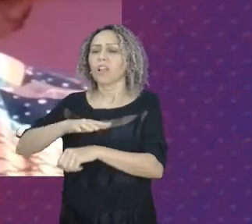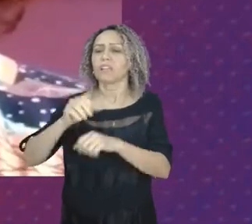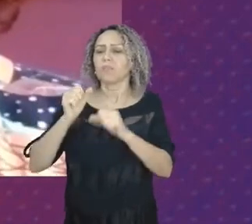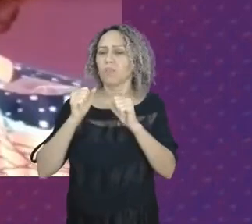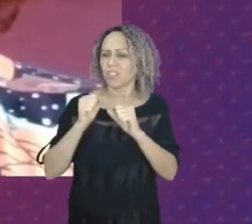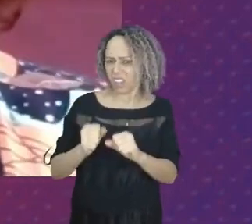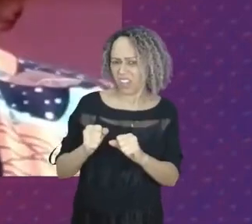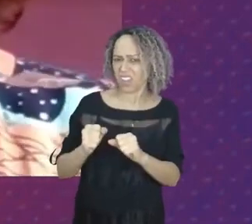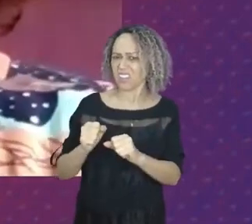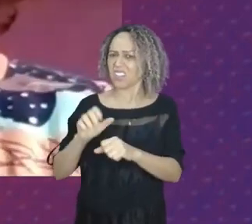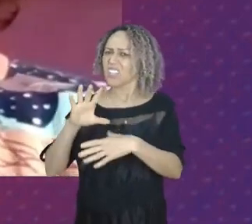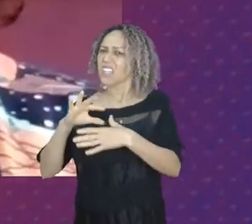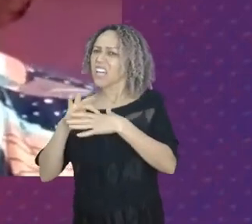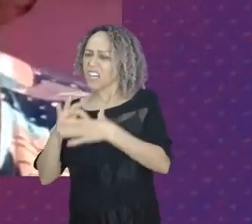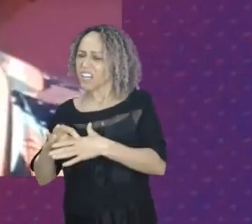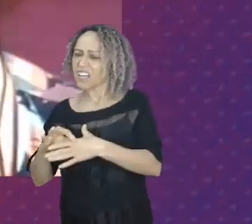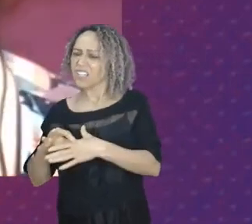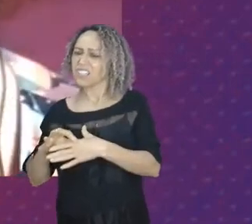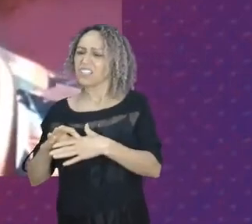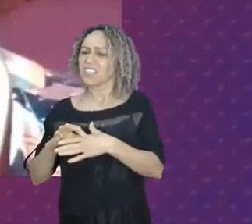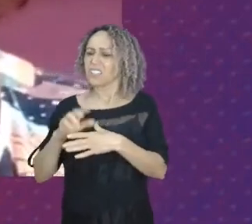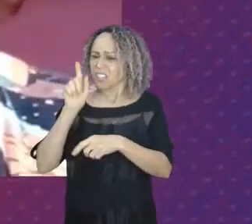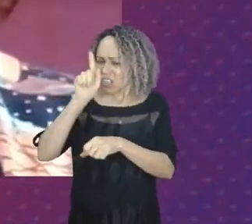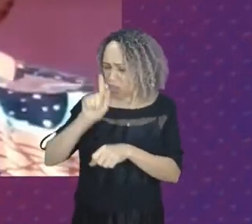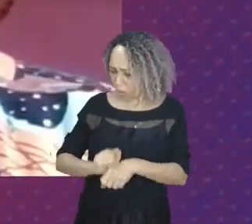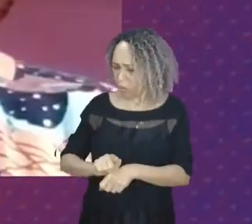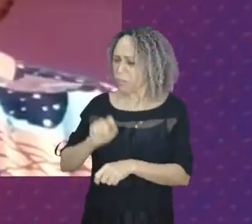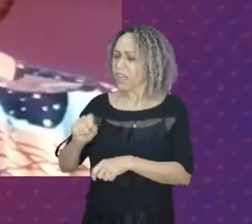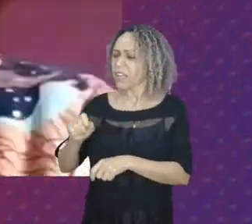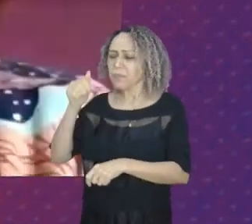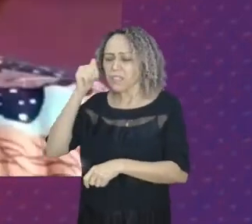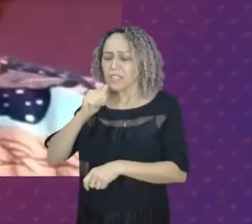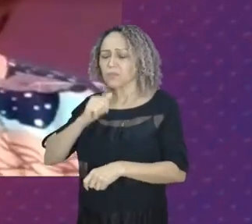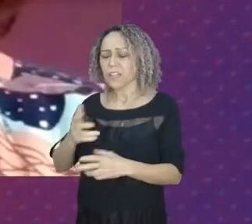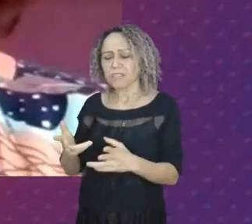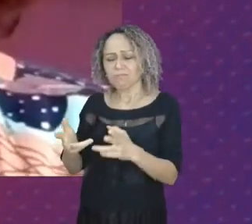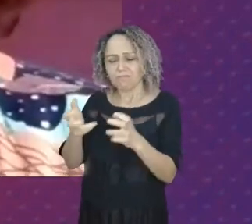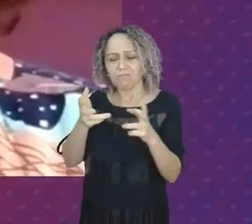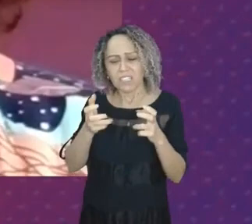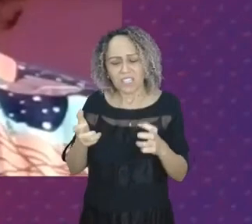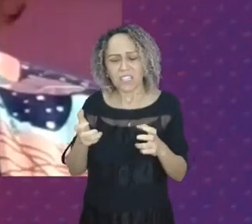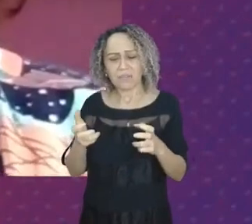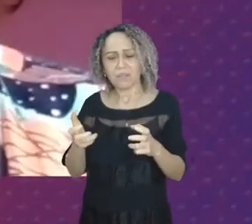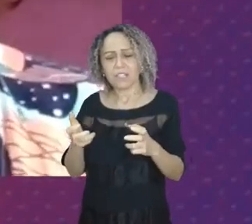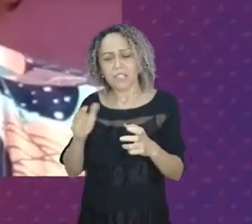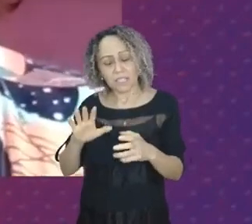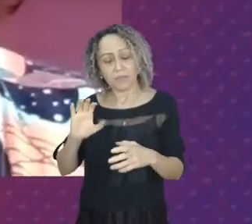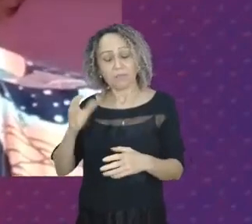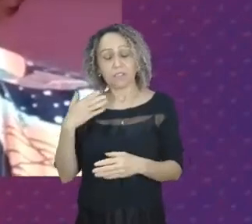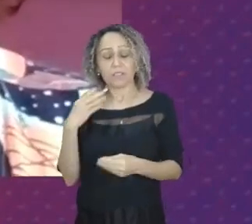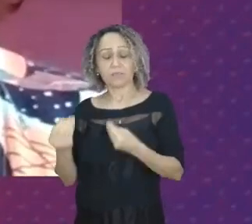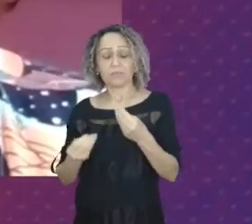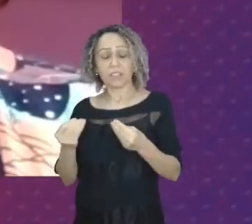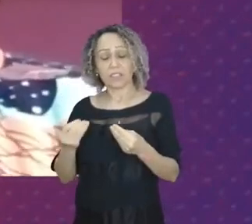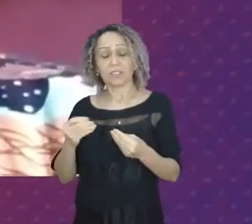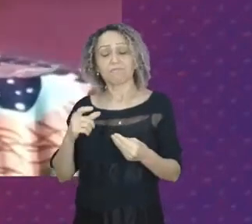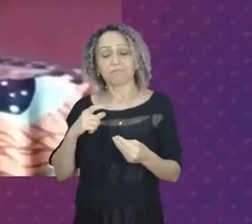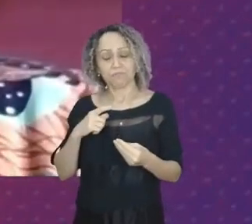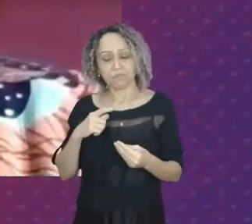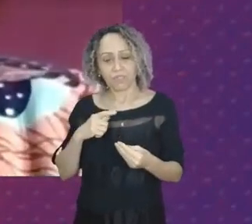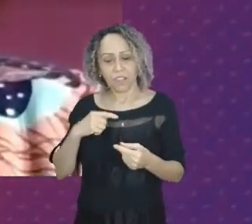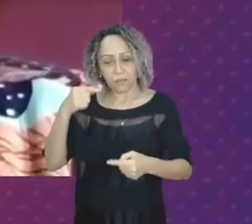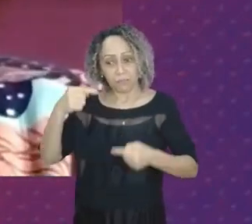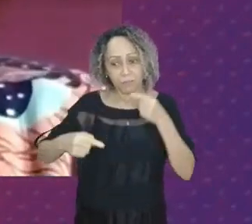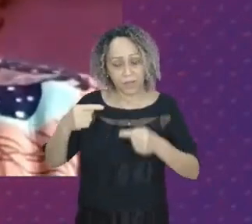para que o problema seja resolvido a partir de políticas públicas e que existam políticas públicas. E, além disso, também é